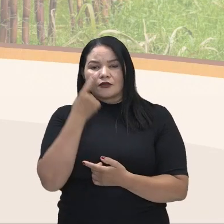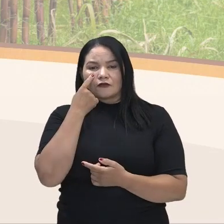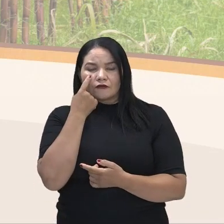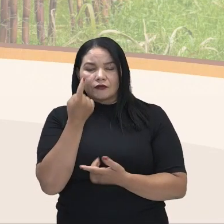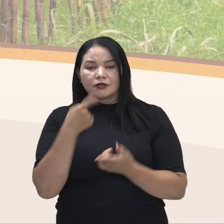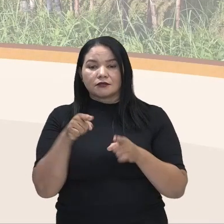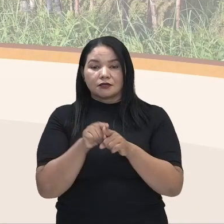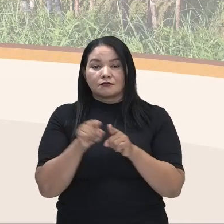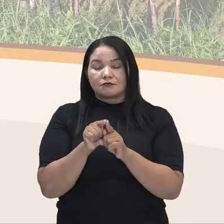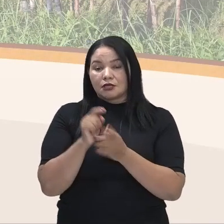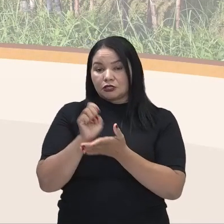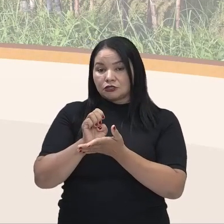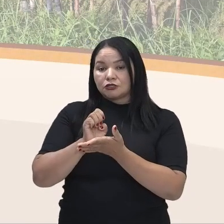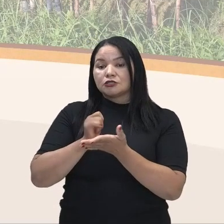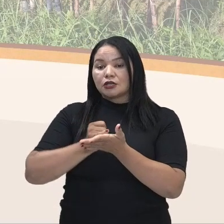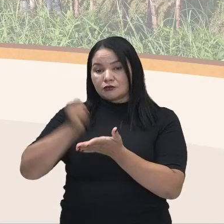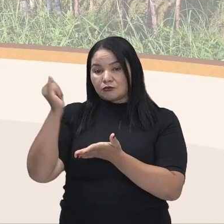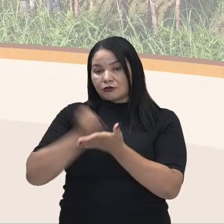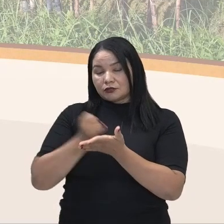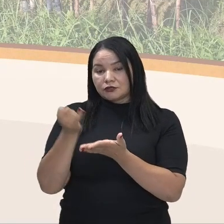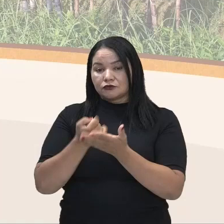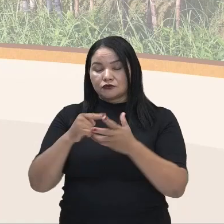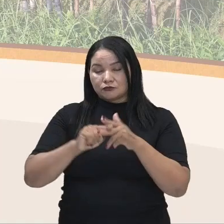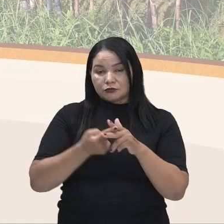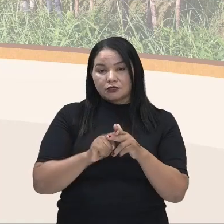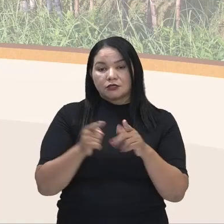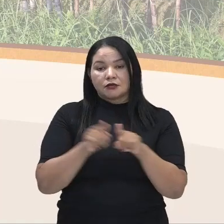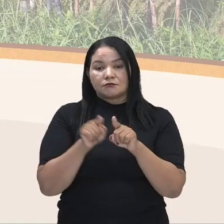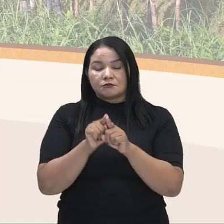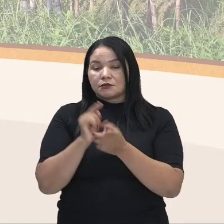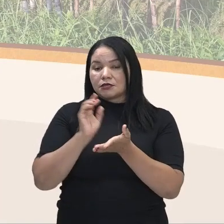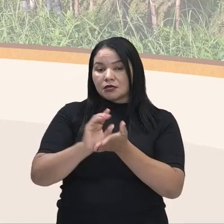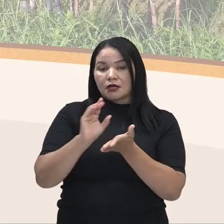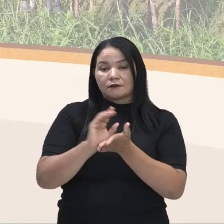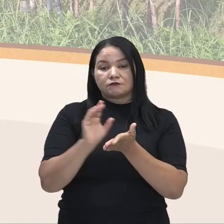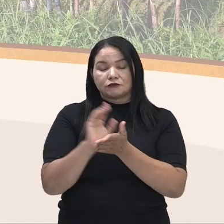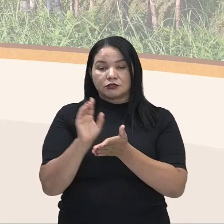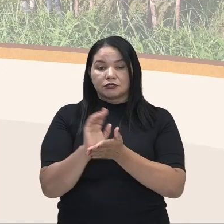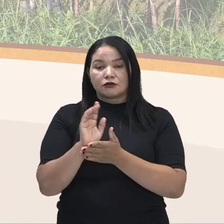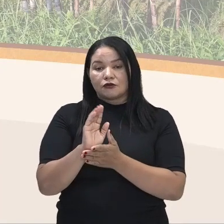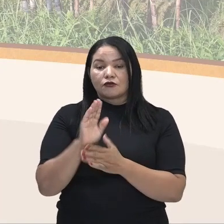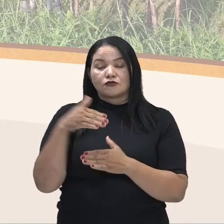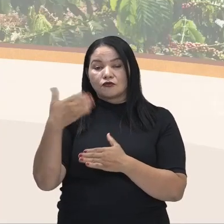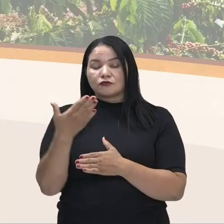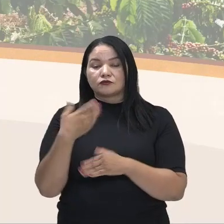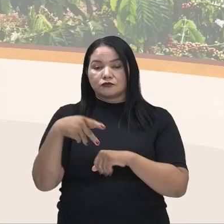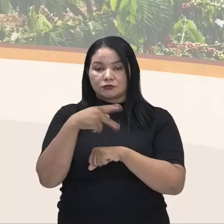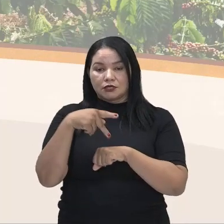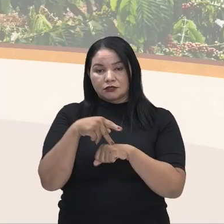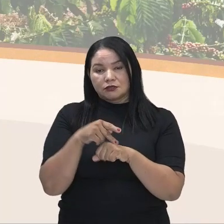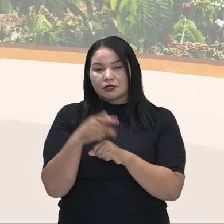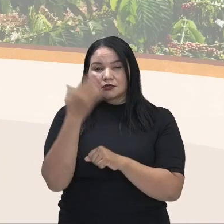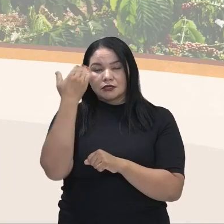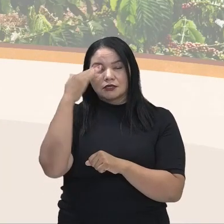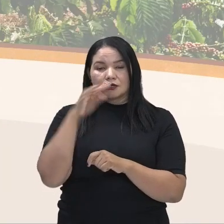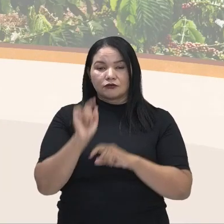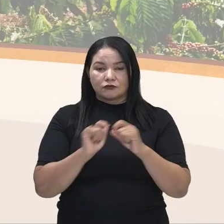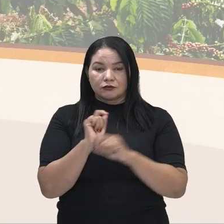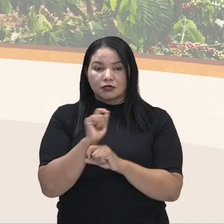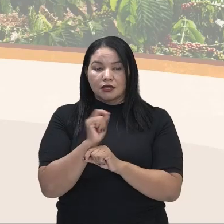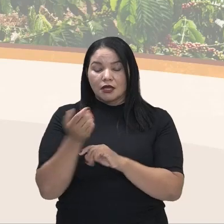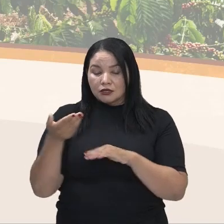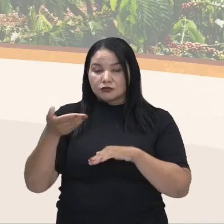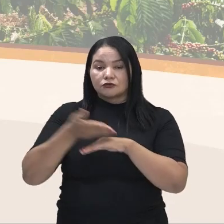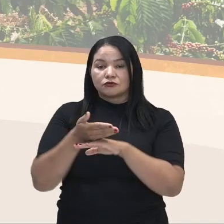as importações de máquinas e capital estrangeiro. Tudo isso vai compreender a introdução desse